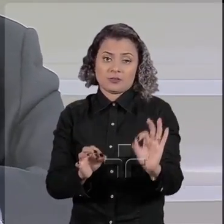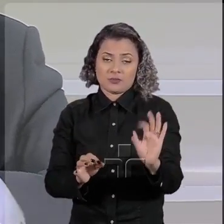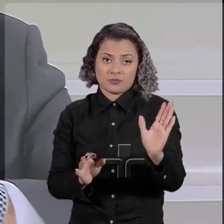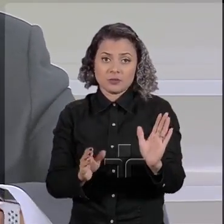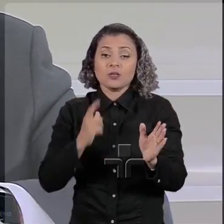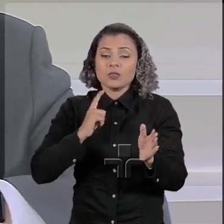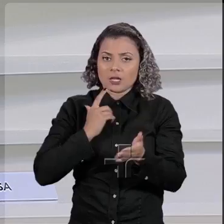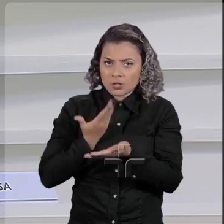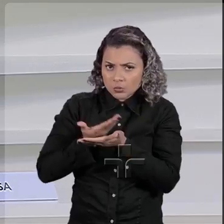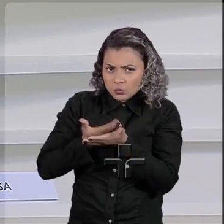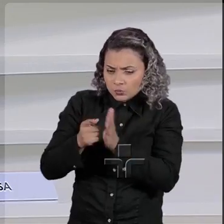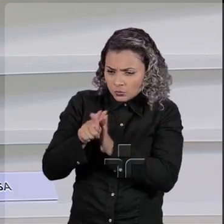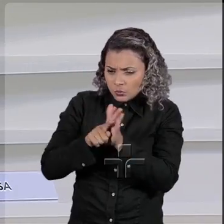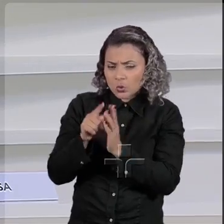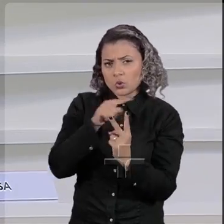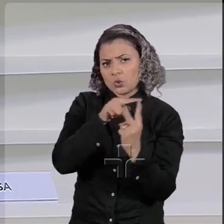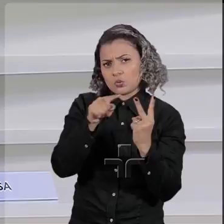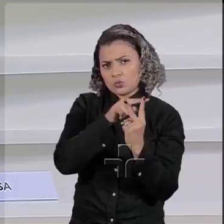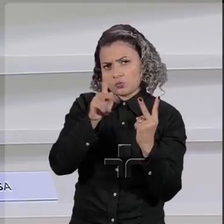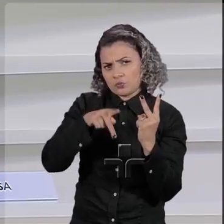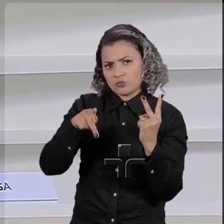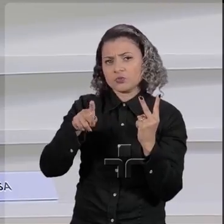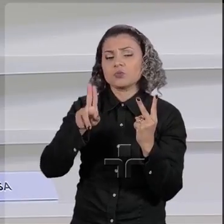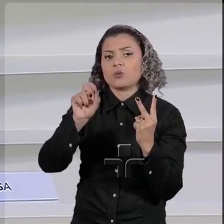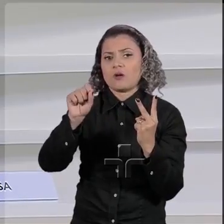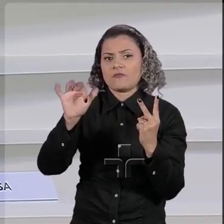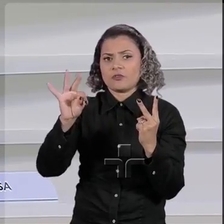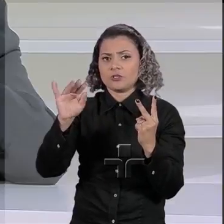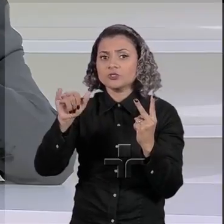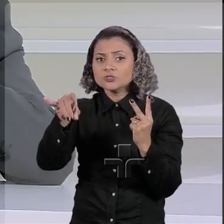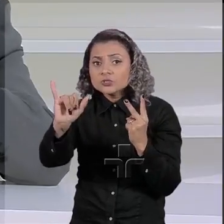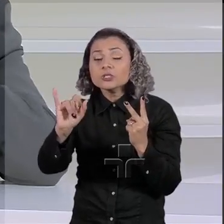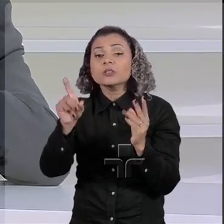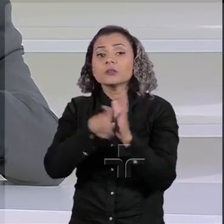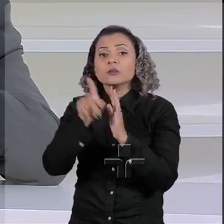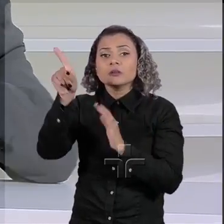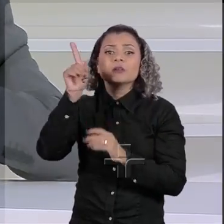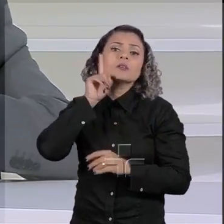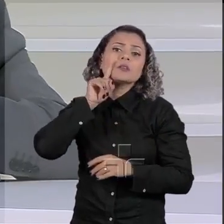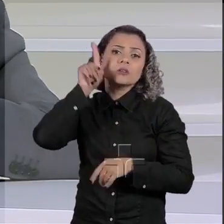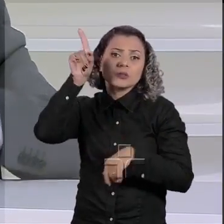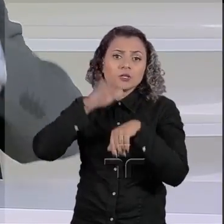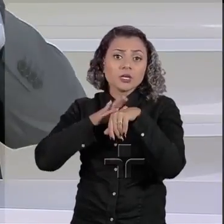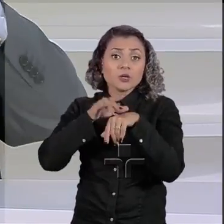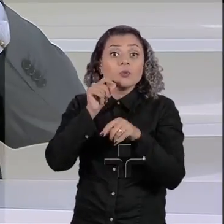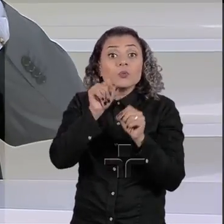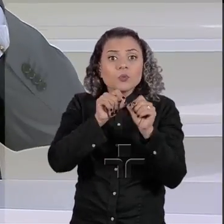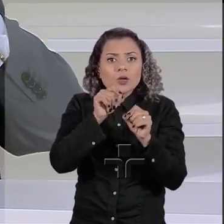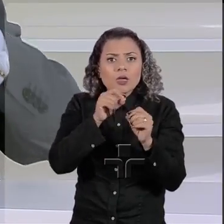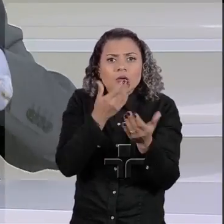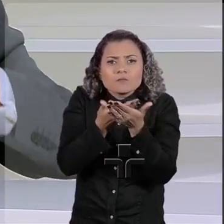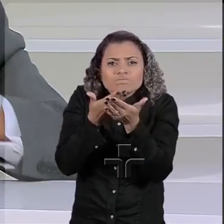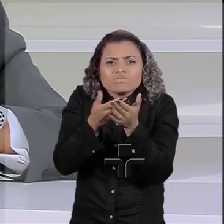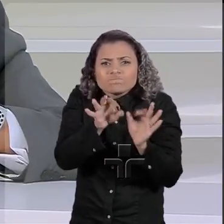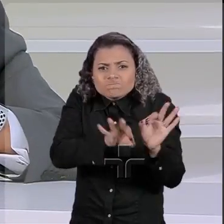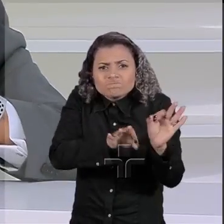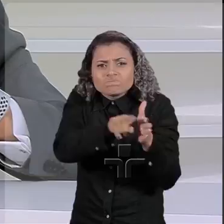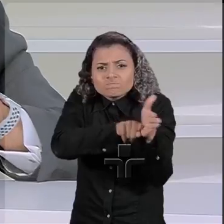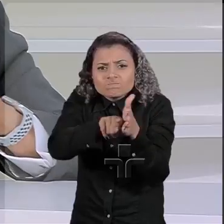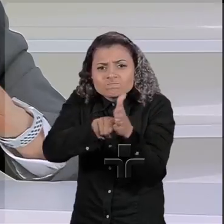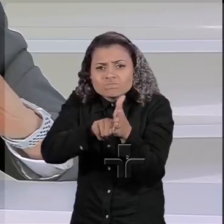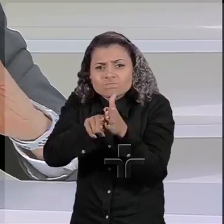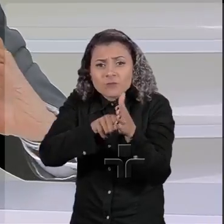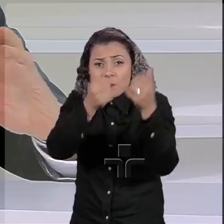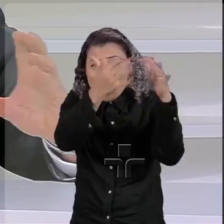por dois professores de Harvard, o Kenneth Rogoff e a Carmen Reinhardt, que mostra o seguinte: os grandes colapsos fiscais,